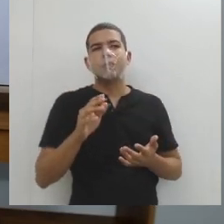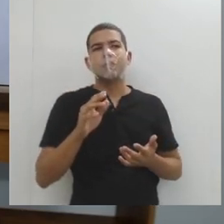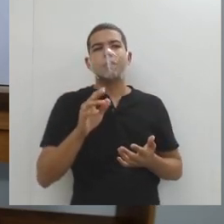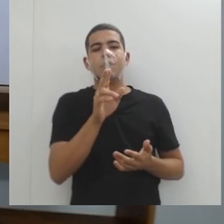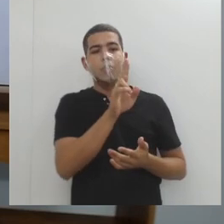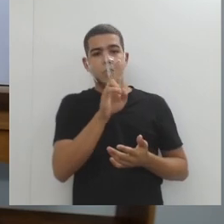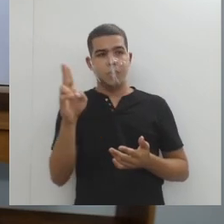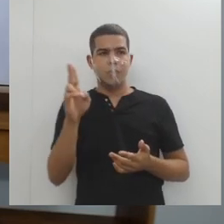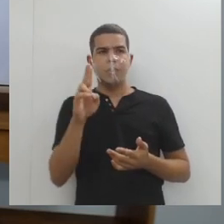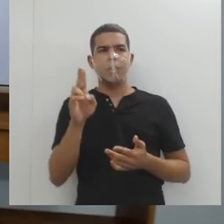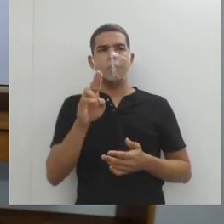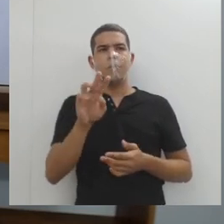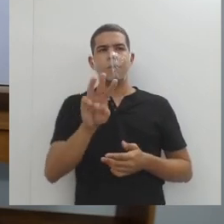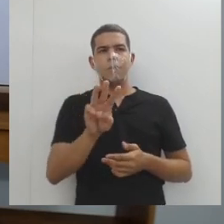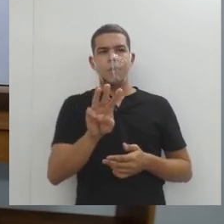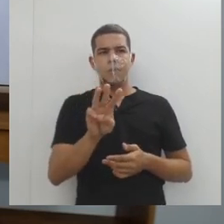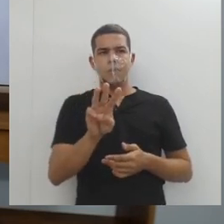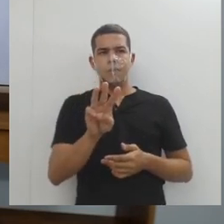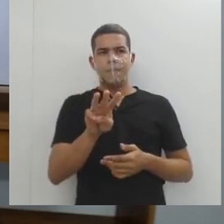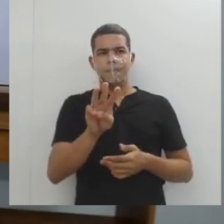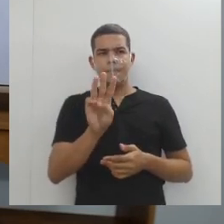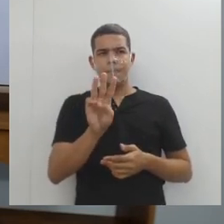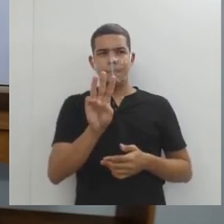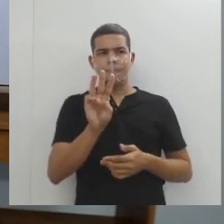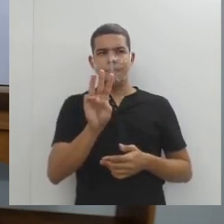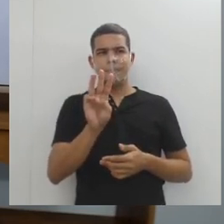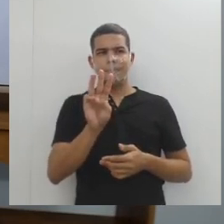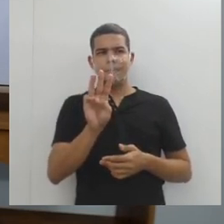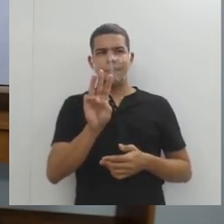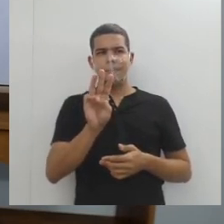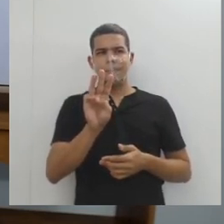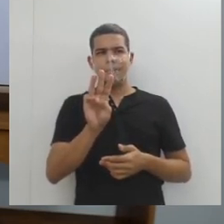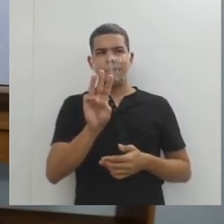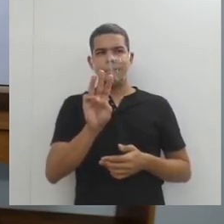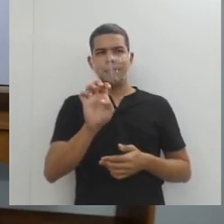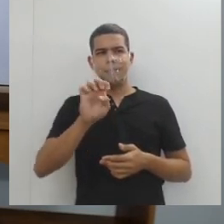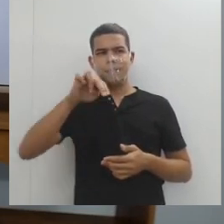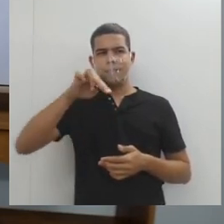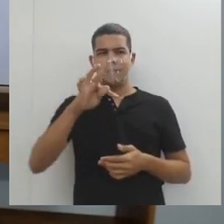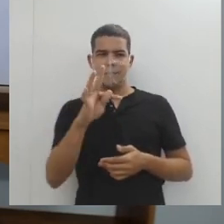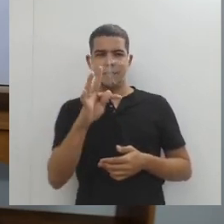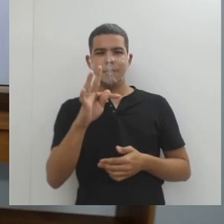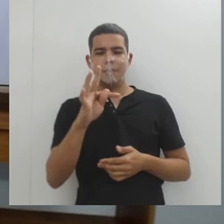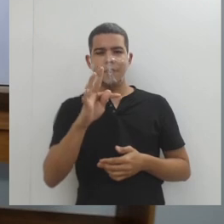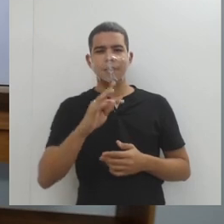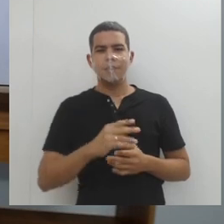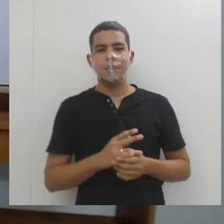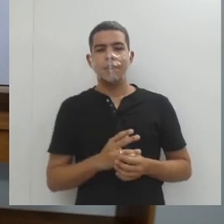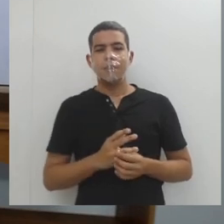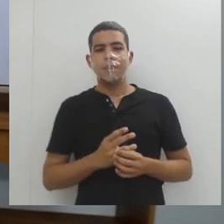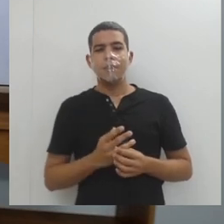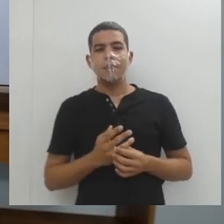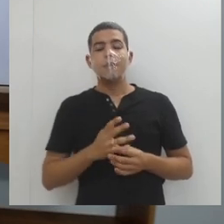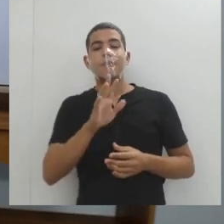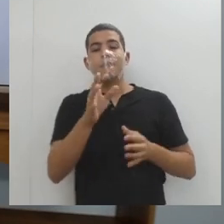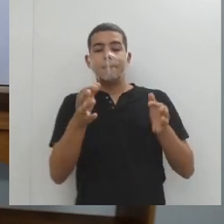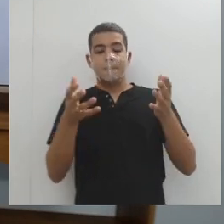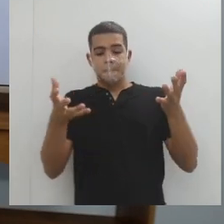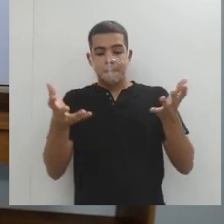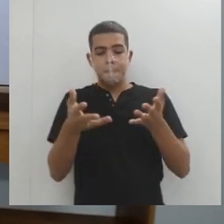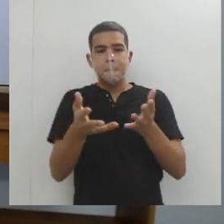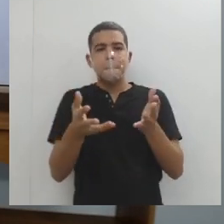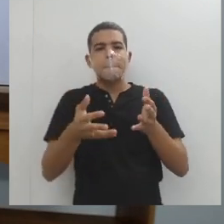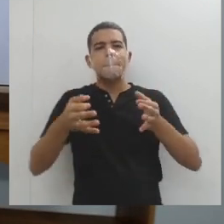No passado simples, fica went. Dessa forma aqui, ó. E no presente perfeito, que eu preciso